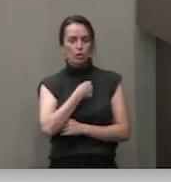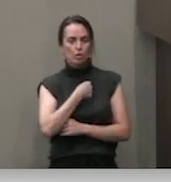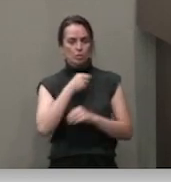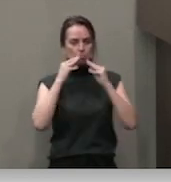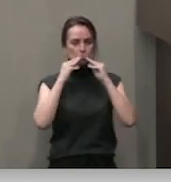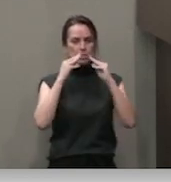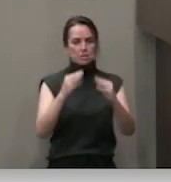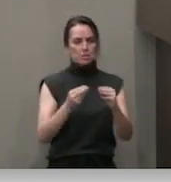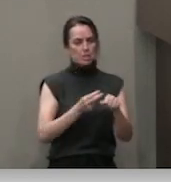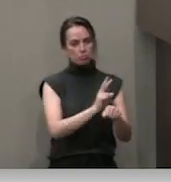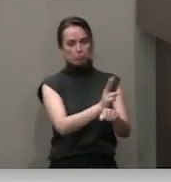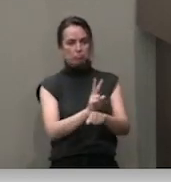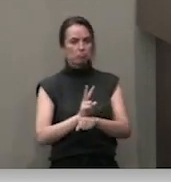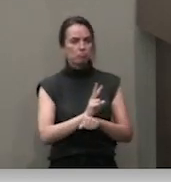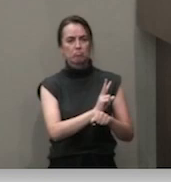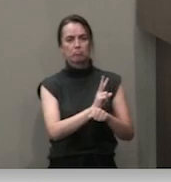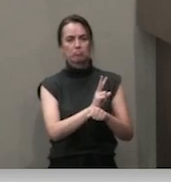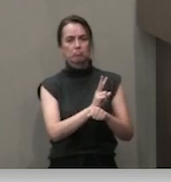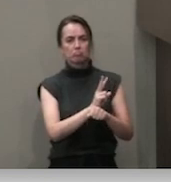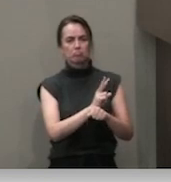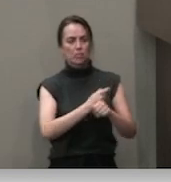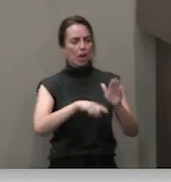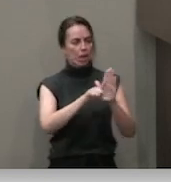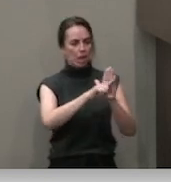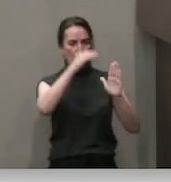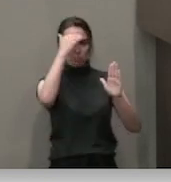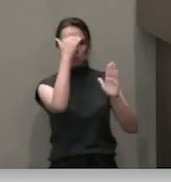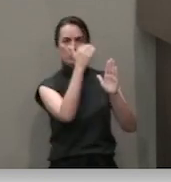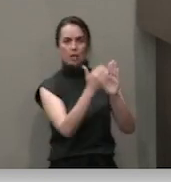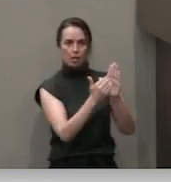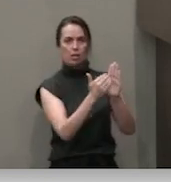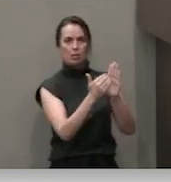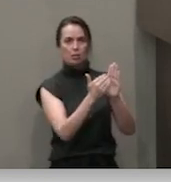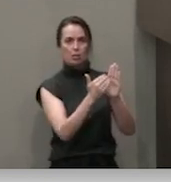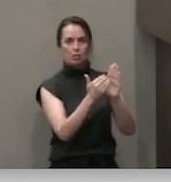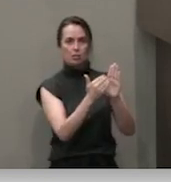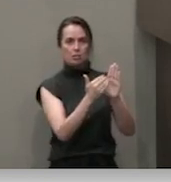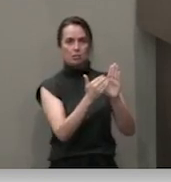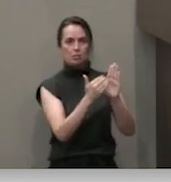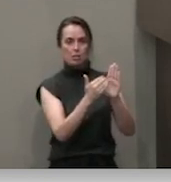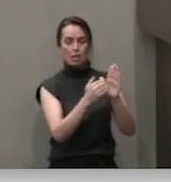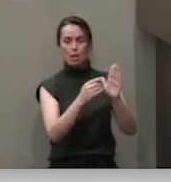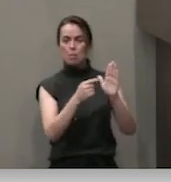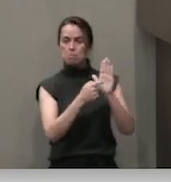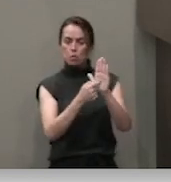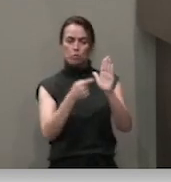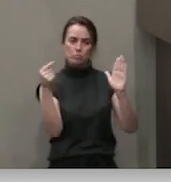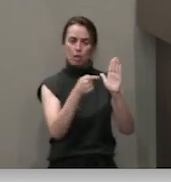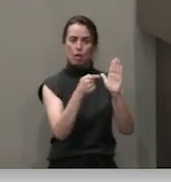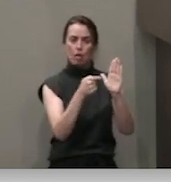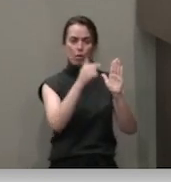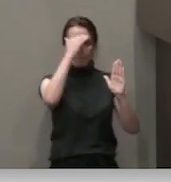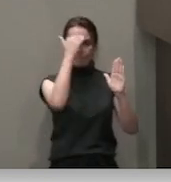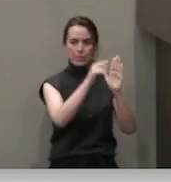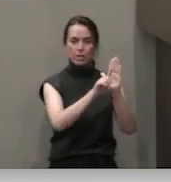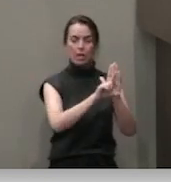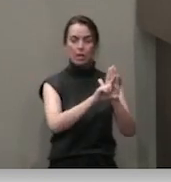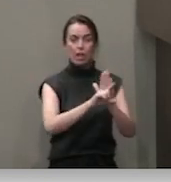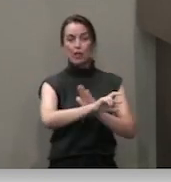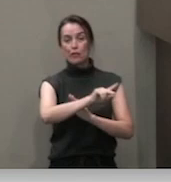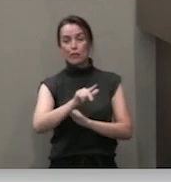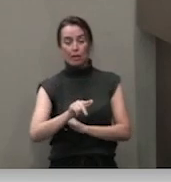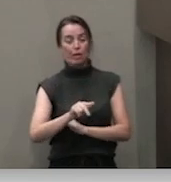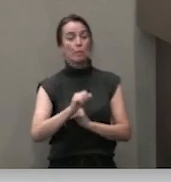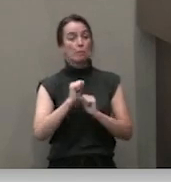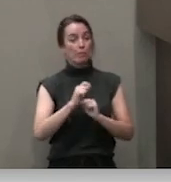fiscalizador não serve para mais nada porque muitos terão medo de vir a Tribuna